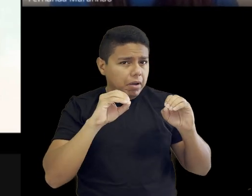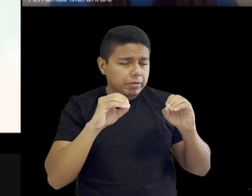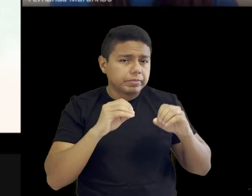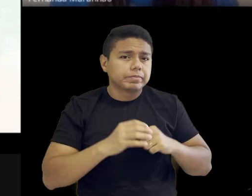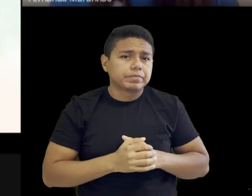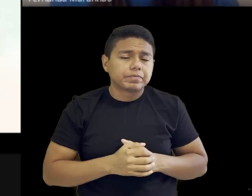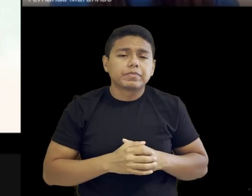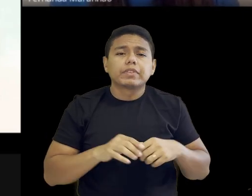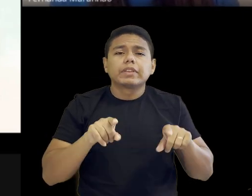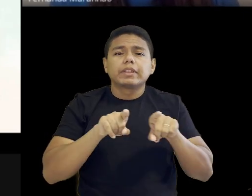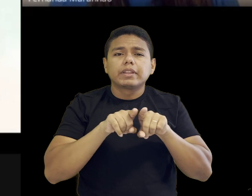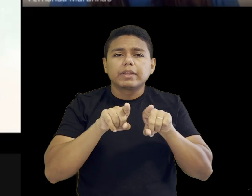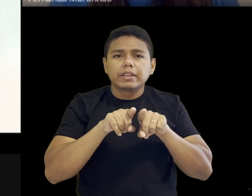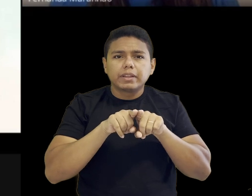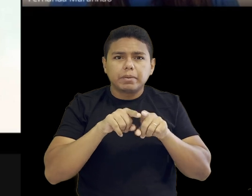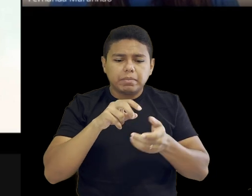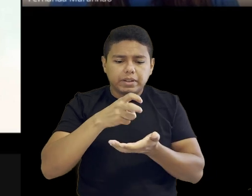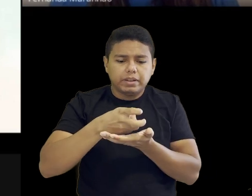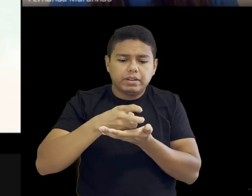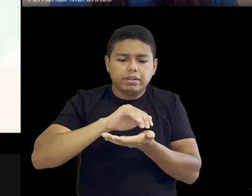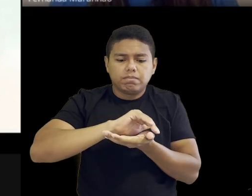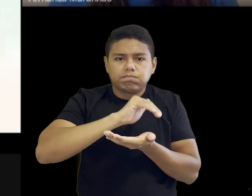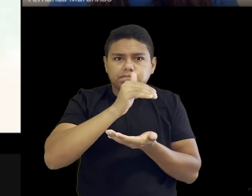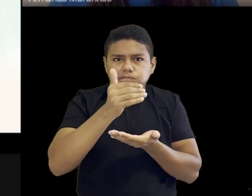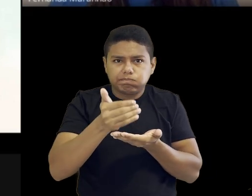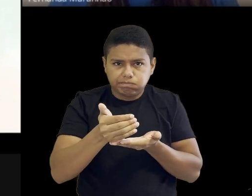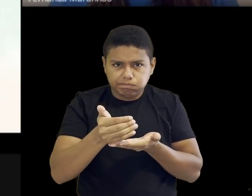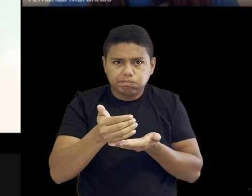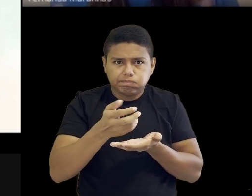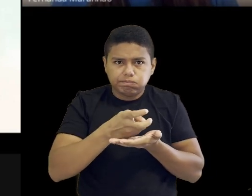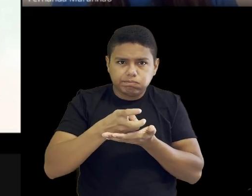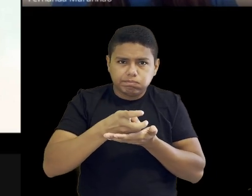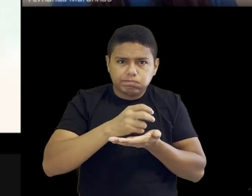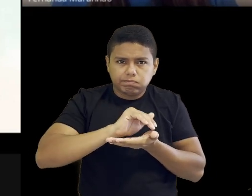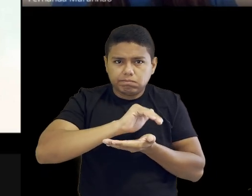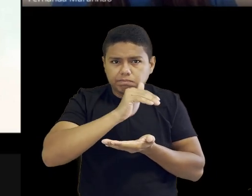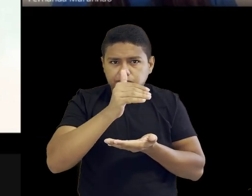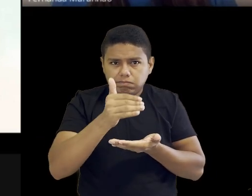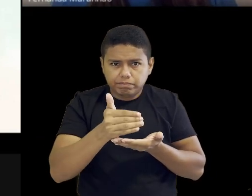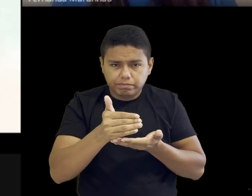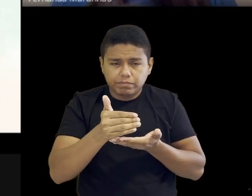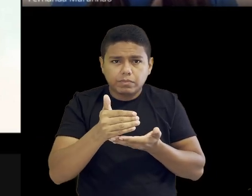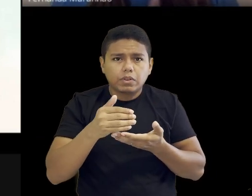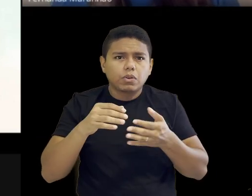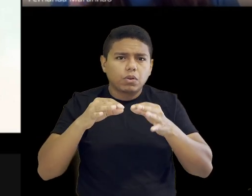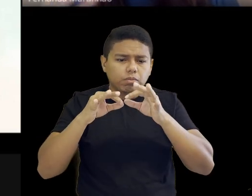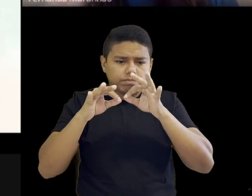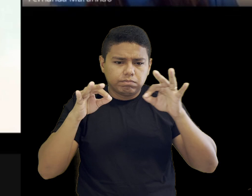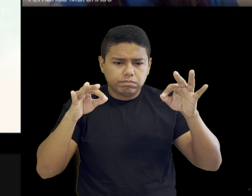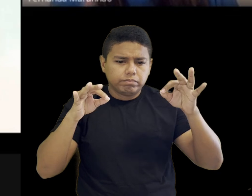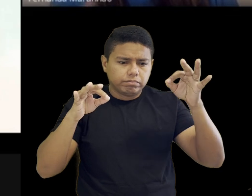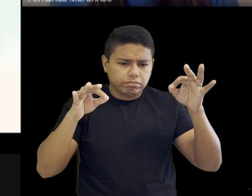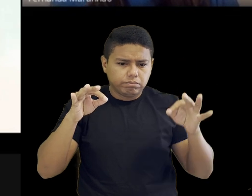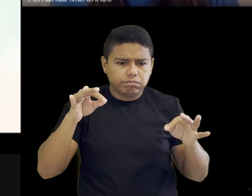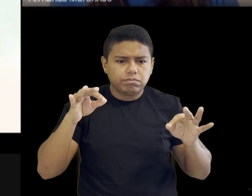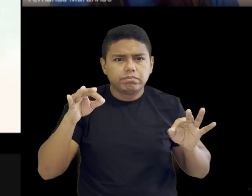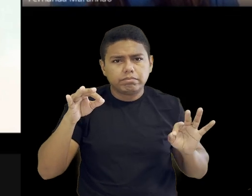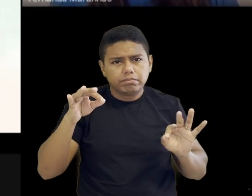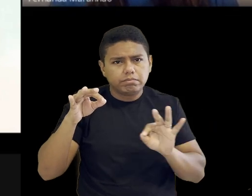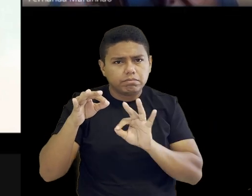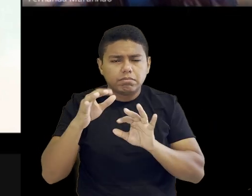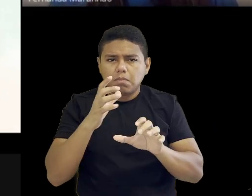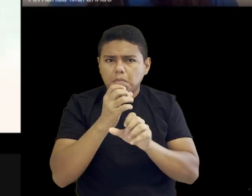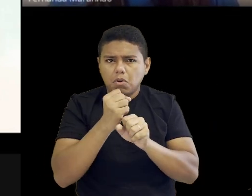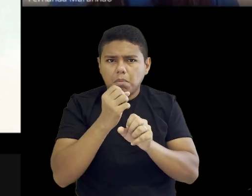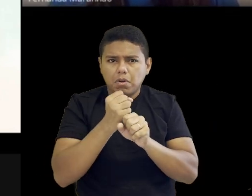cardíacos. Se nós temos um diâmetro médio de saco gestacional, o saco gestacional ele é medido em 3